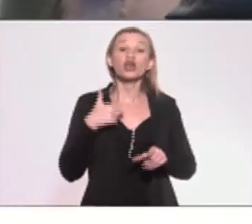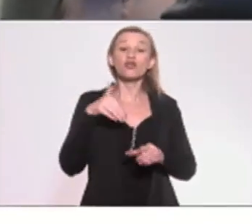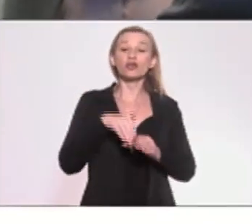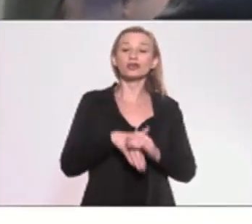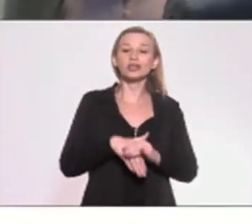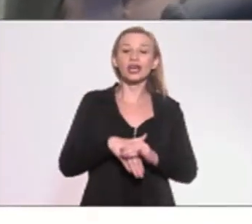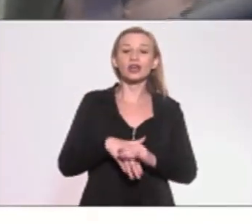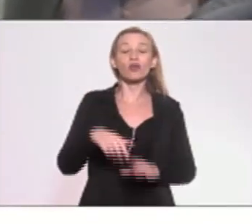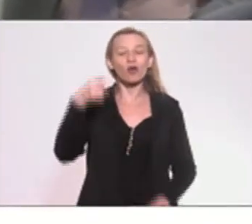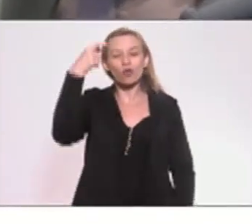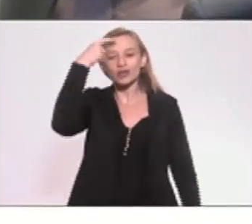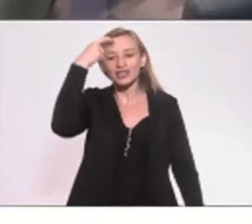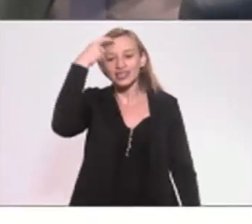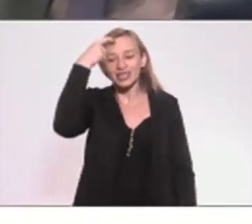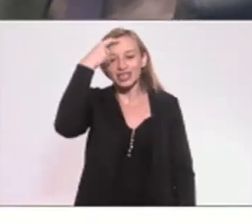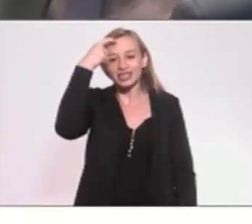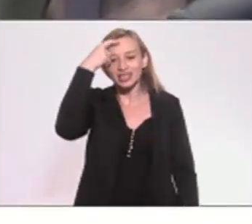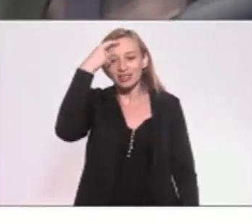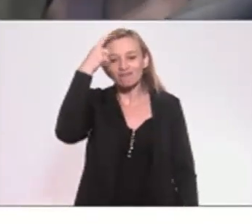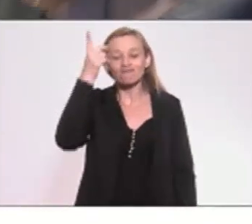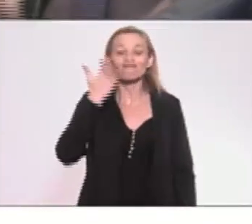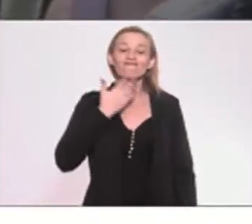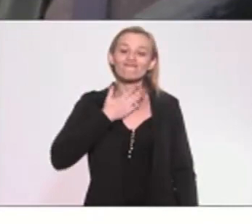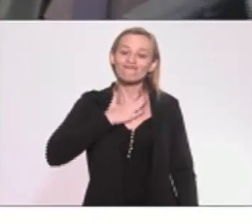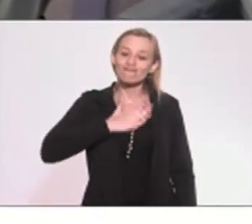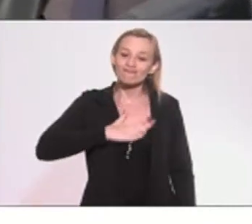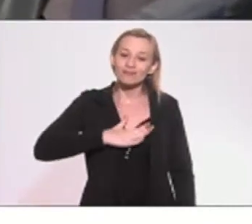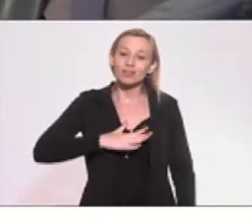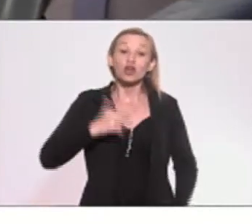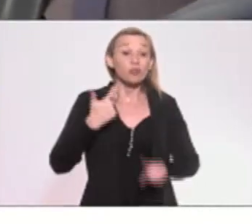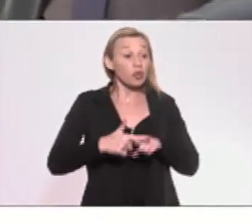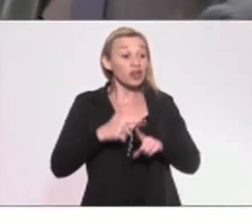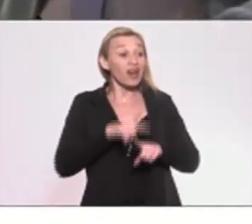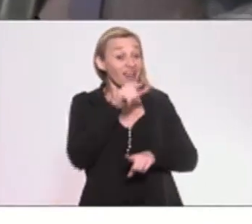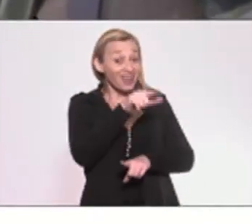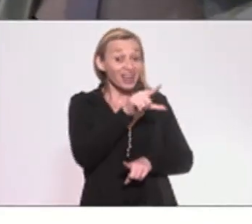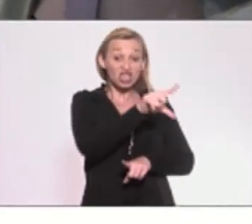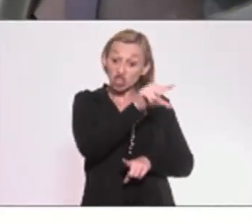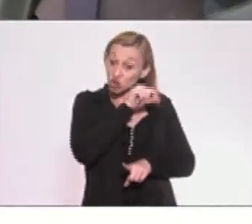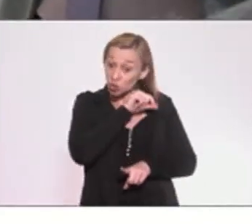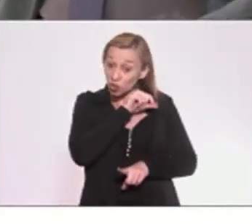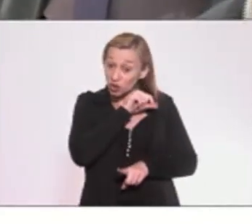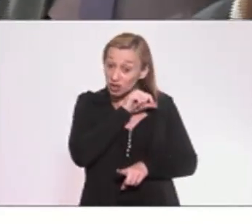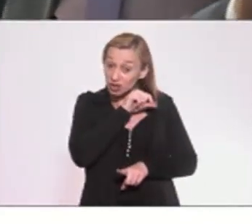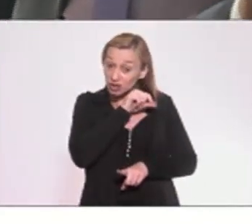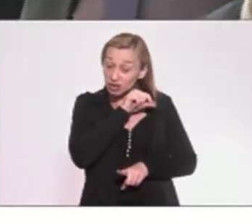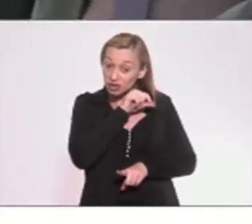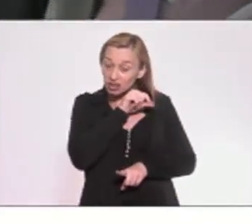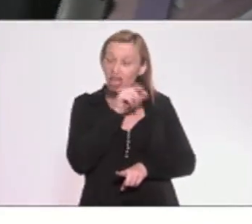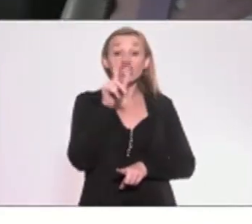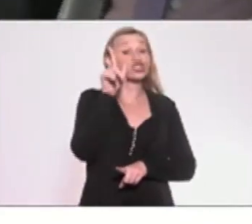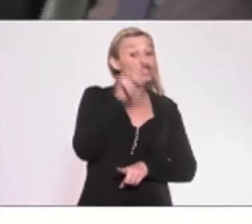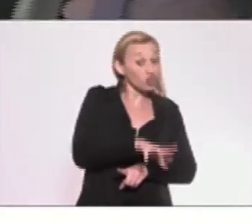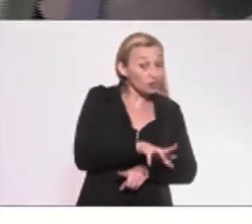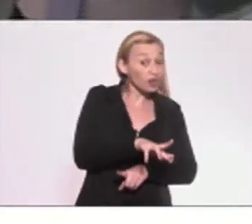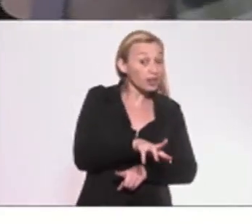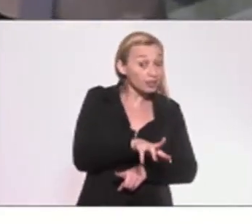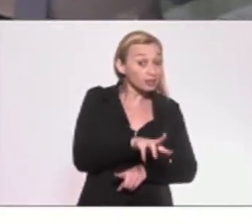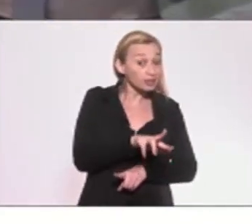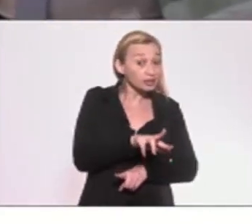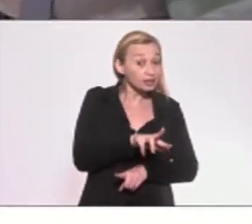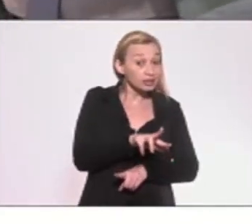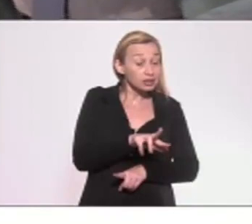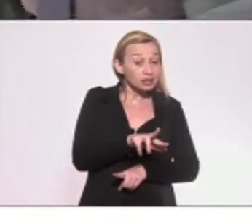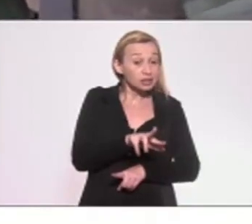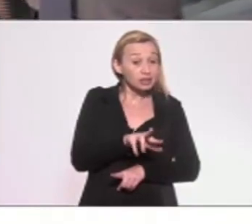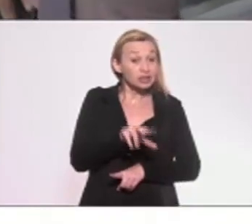minha consciência tranquila, porque aquela decisão é muito diferente da